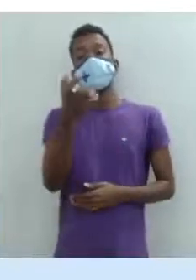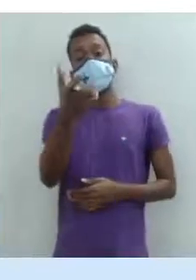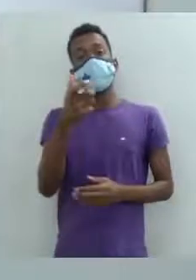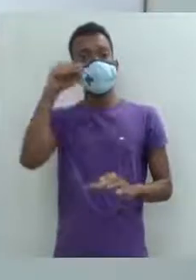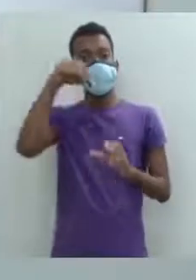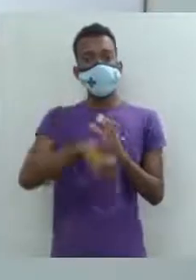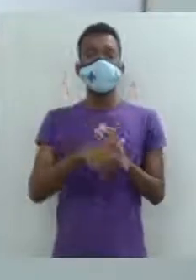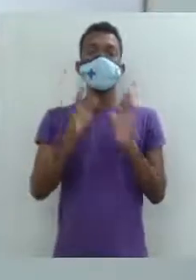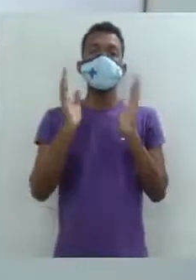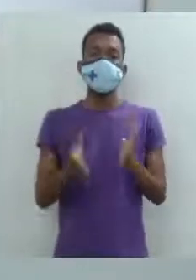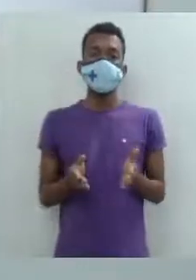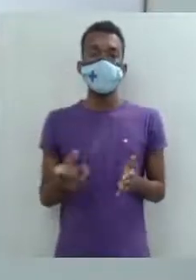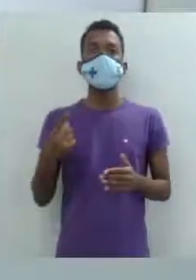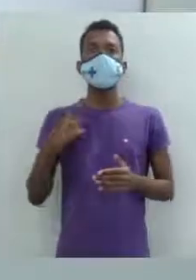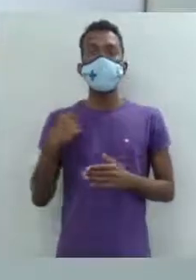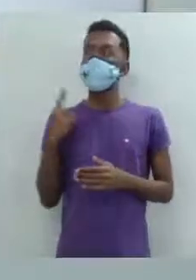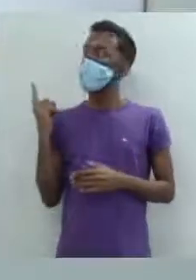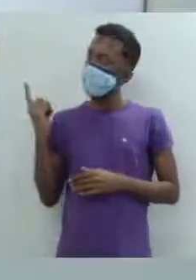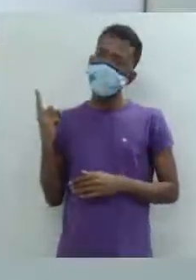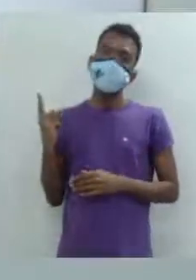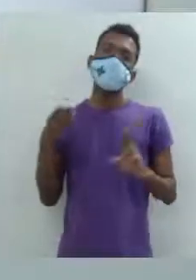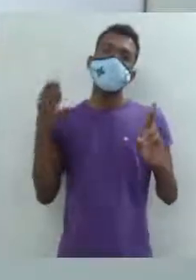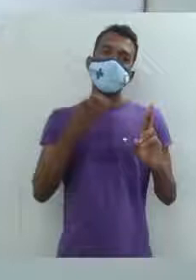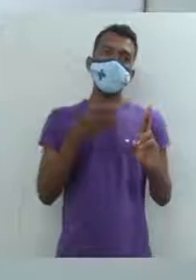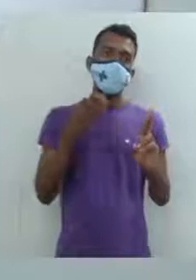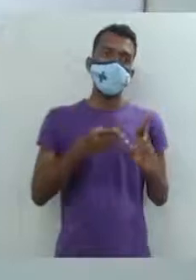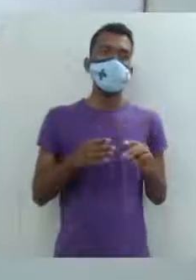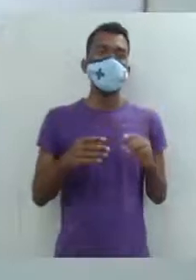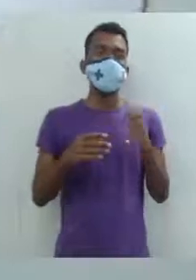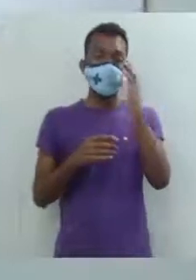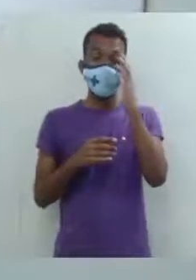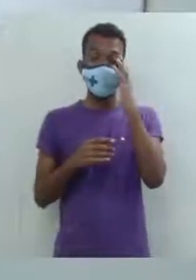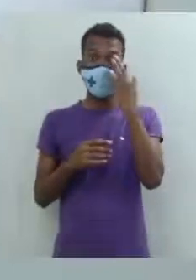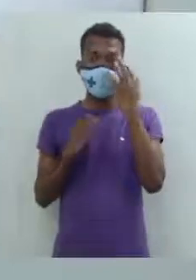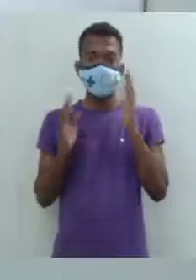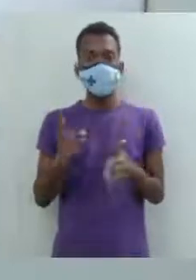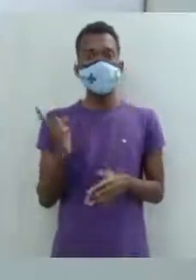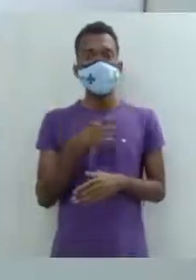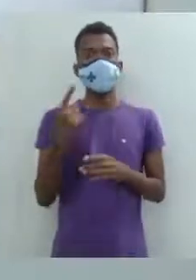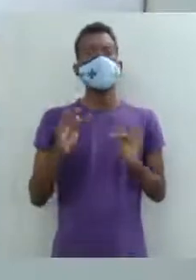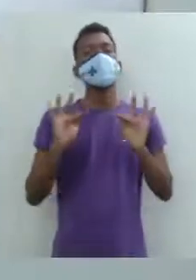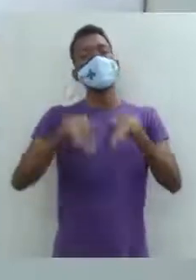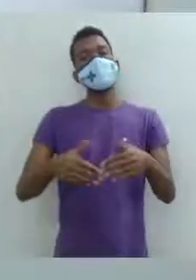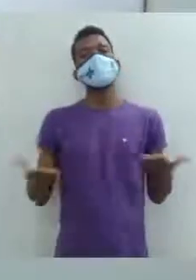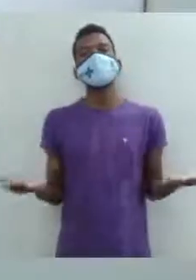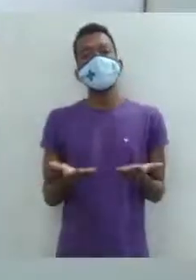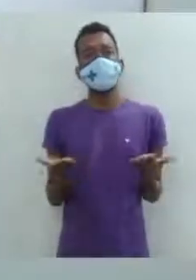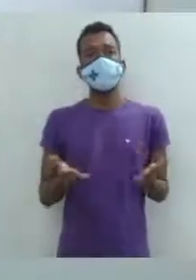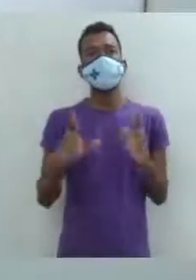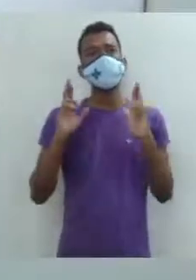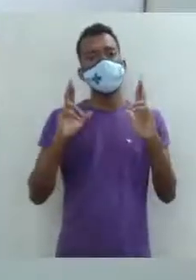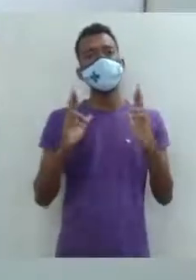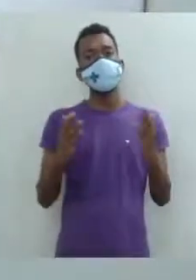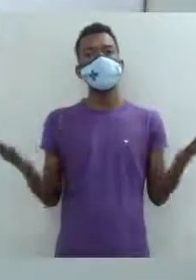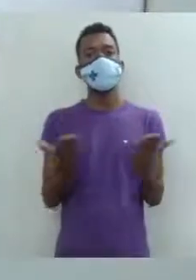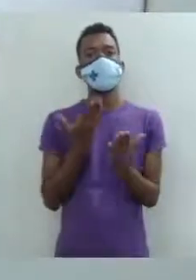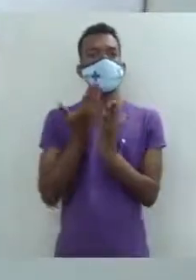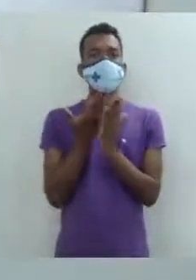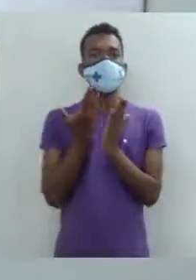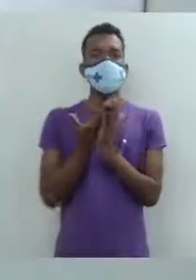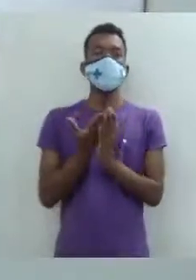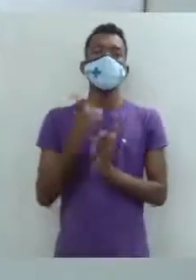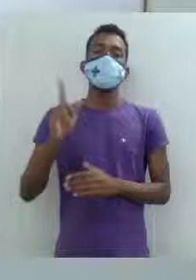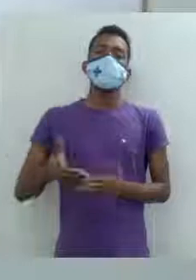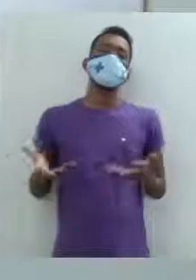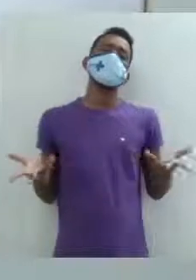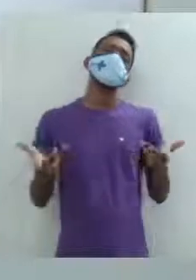aprofundar no assunto, temos a referência aí na tela, né? Então, nós ficamos por aqui, espero que esta aula seja